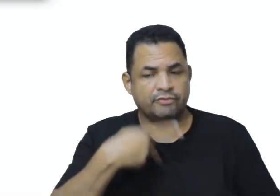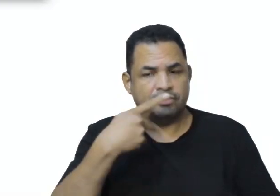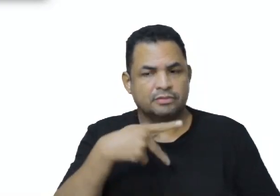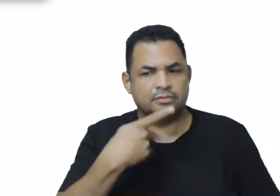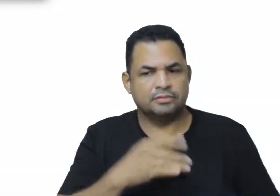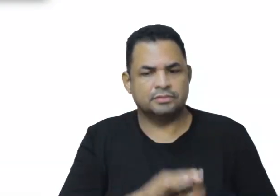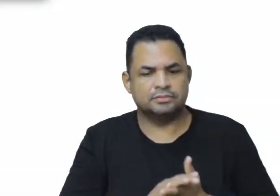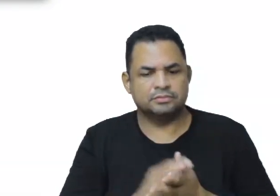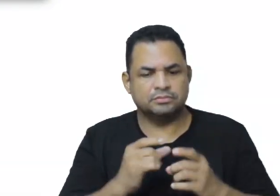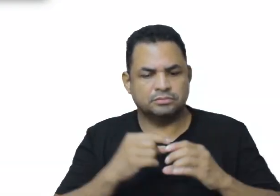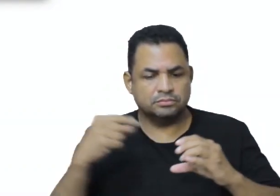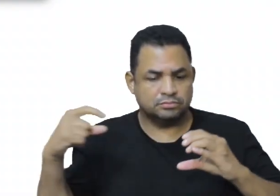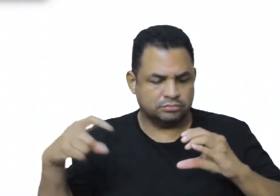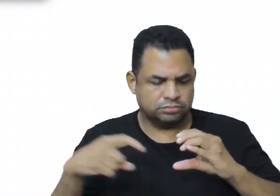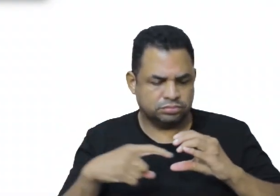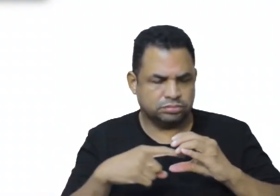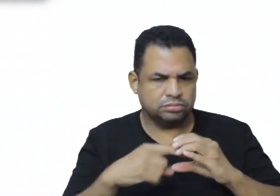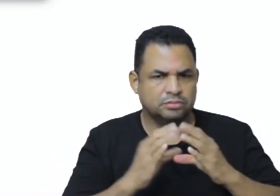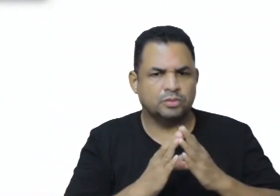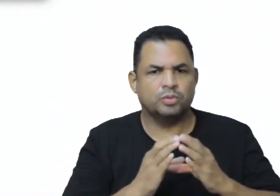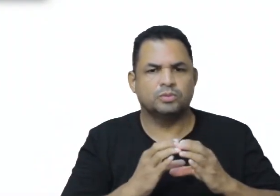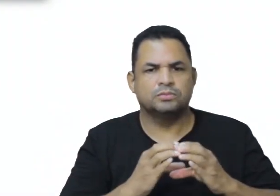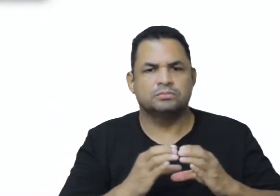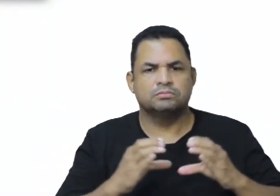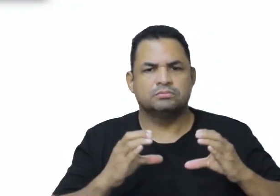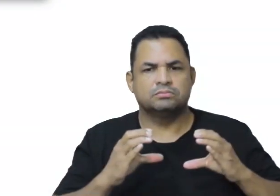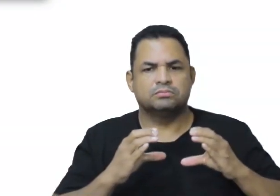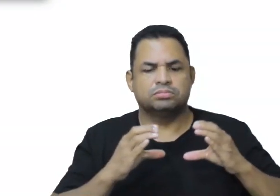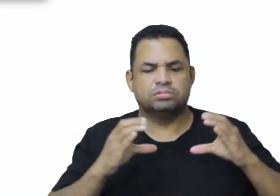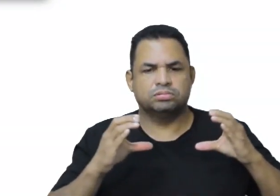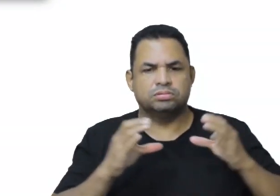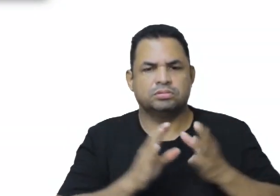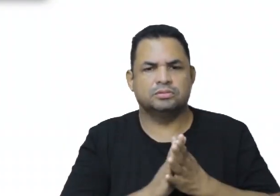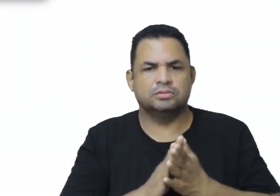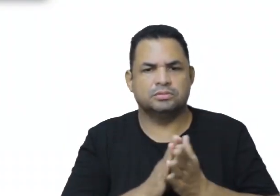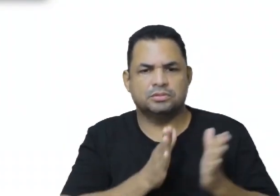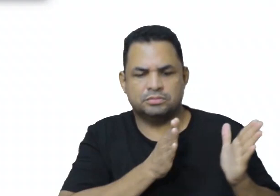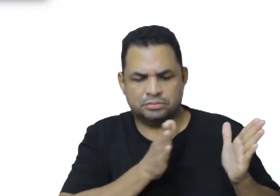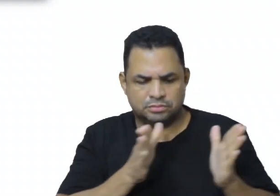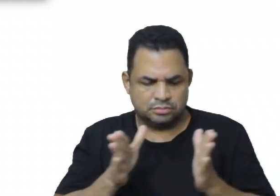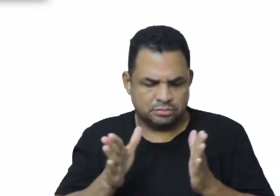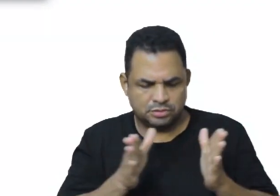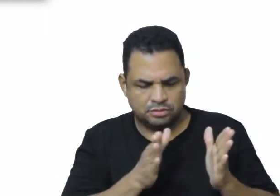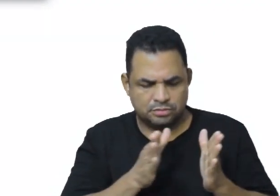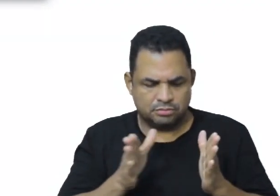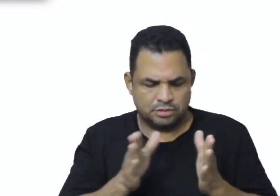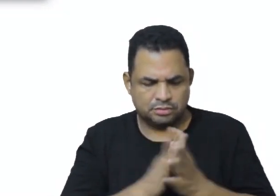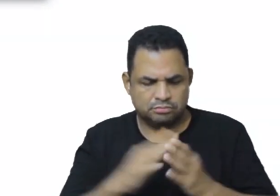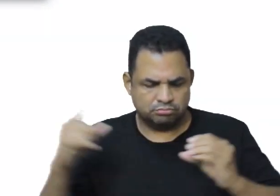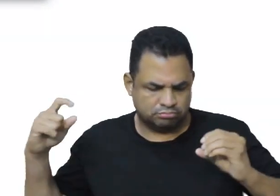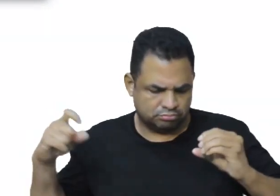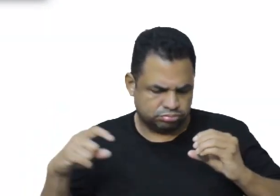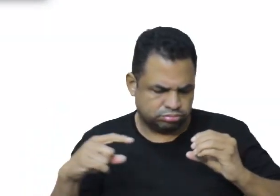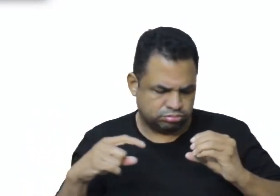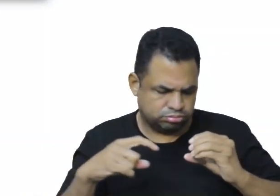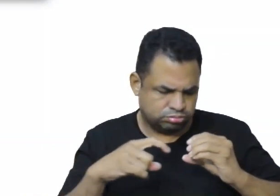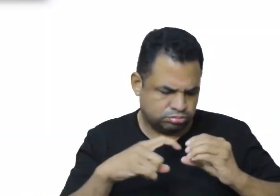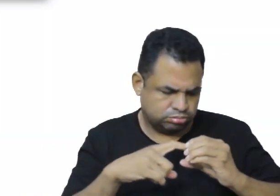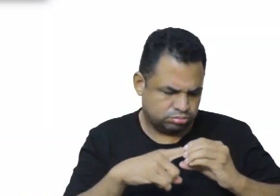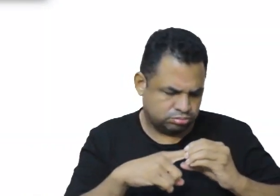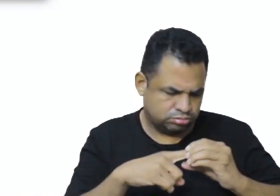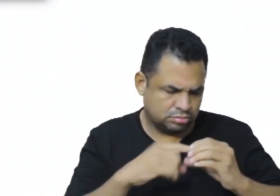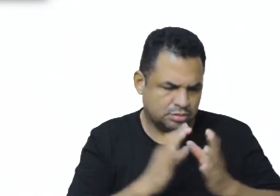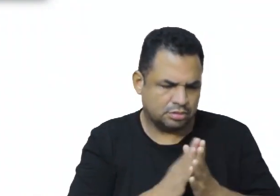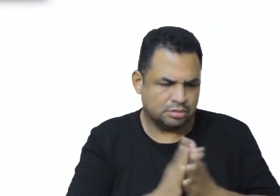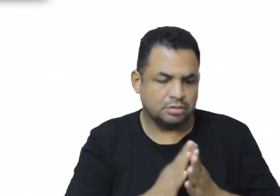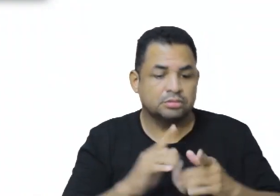que o desenvolvimento embrionário, ele é o desenvolvimento que vai do período desde a fecundação até o nascimento